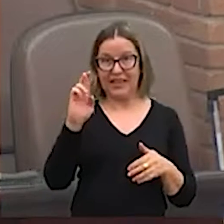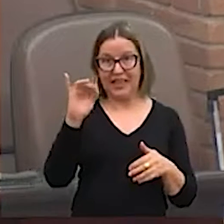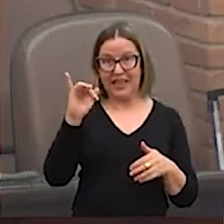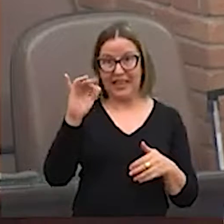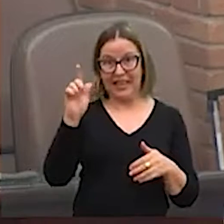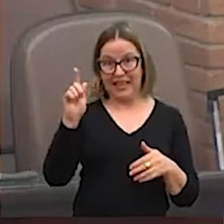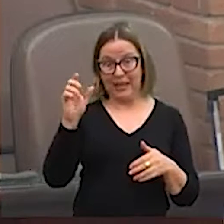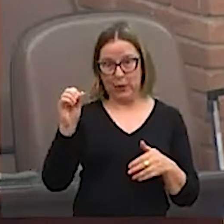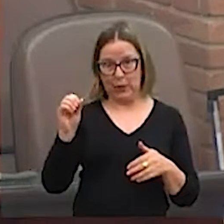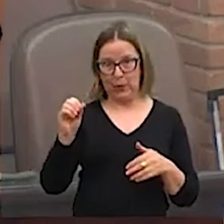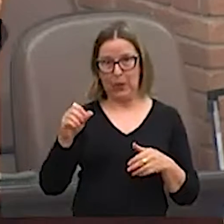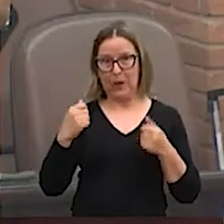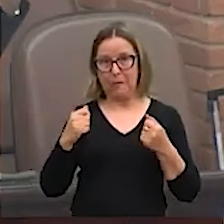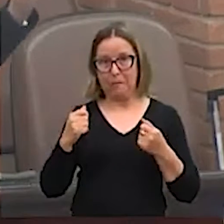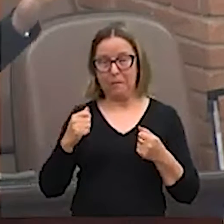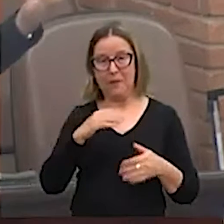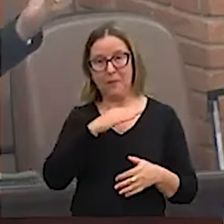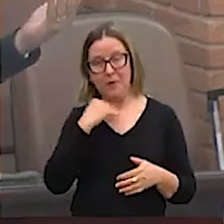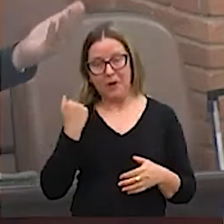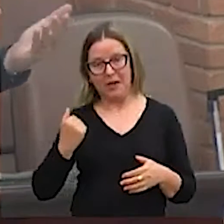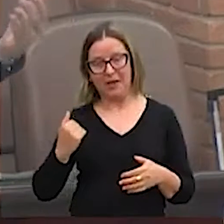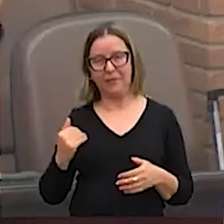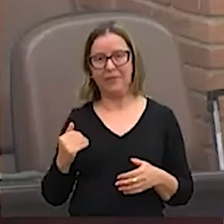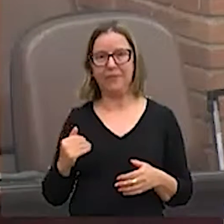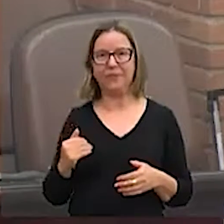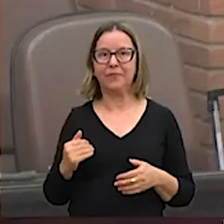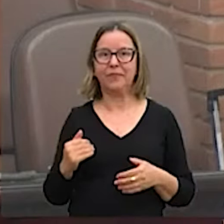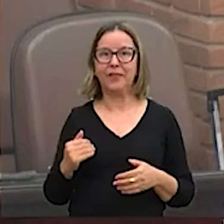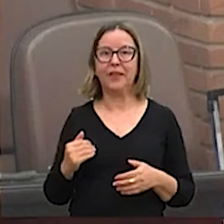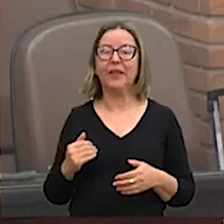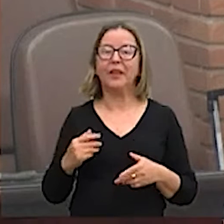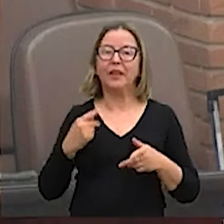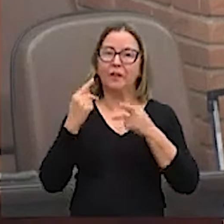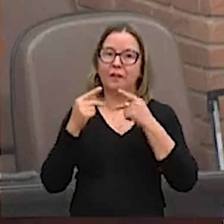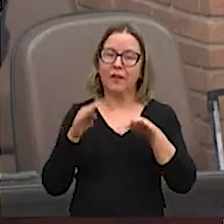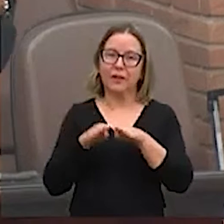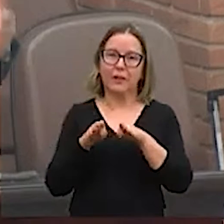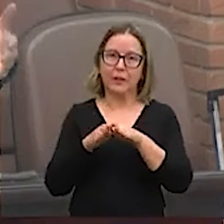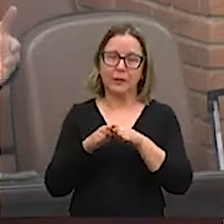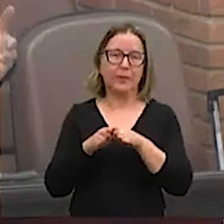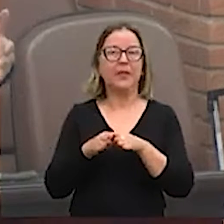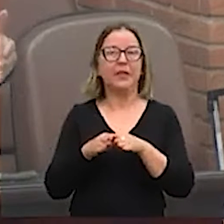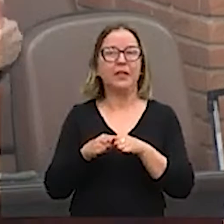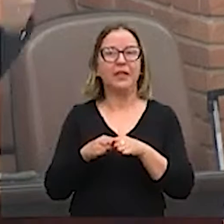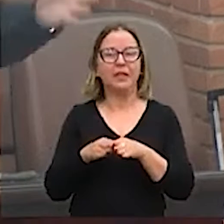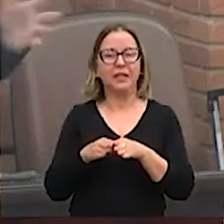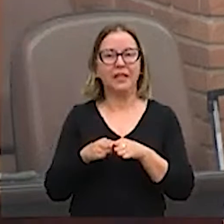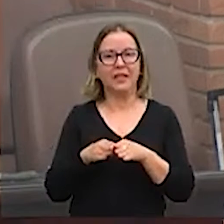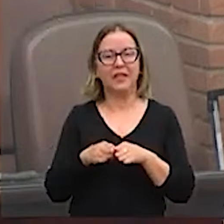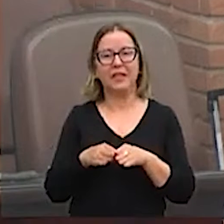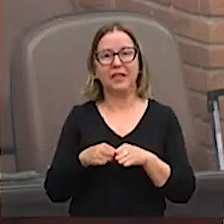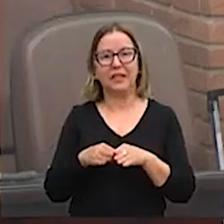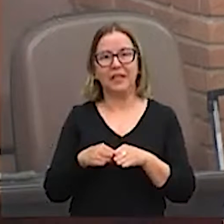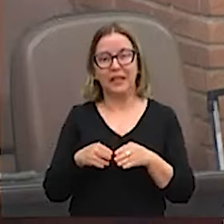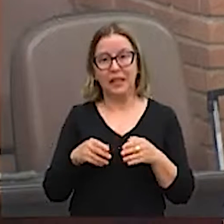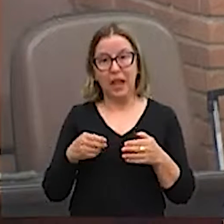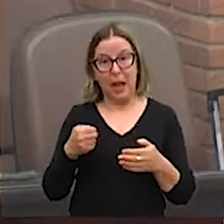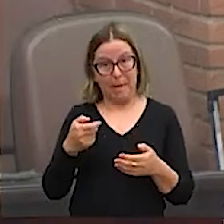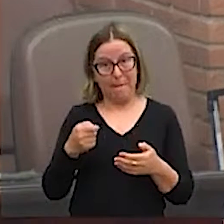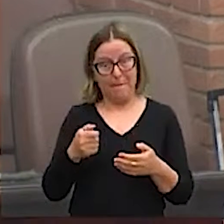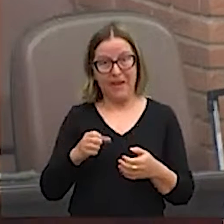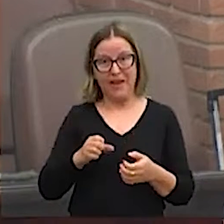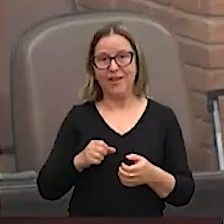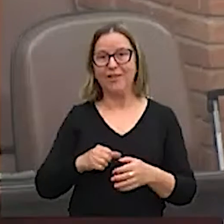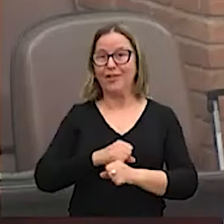morrer. E ele se refere, ele diz que ele precisava ser glorificado, o Filho do Homem tem que ser glorificado, e fala do grão de trigo que tem que